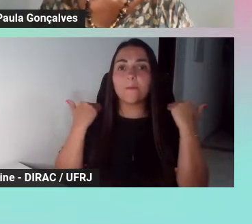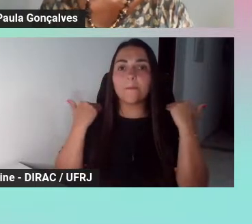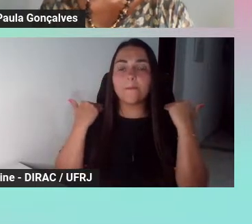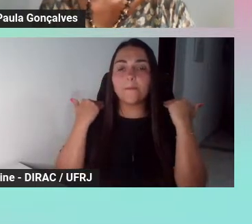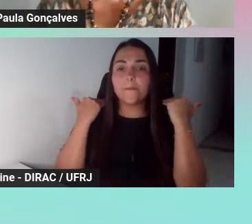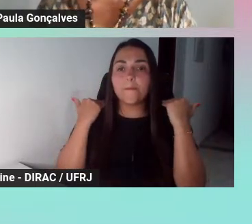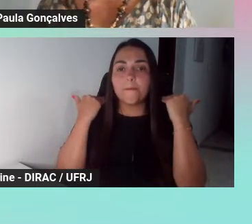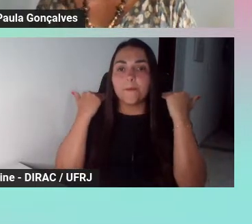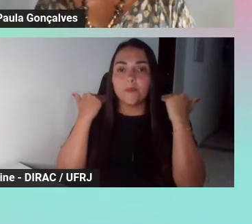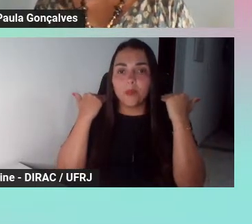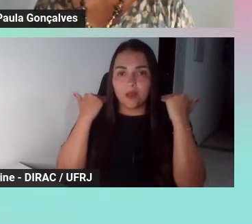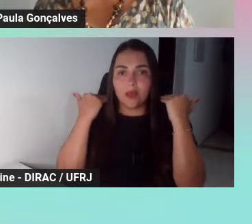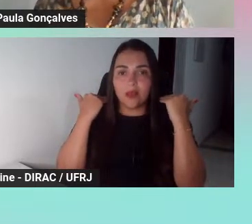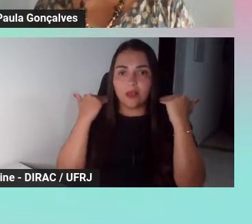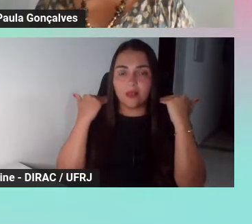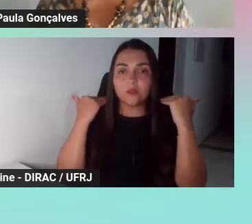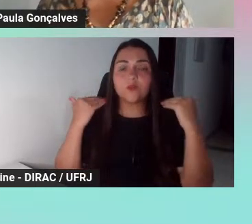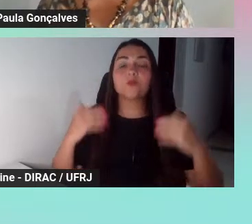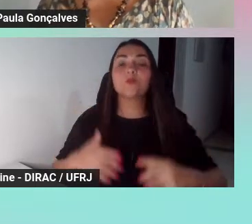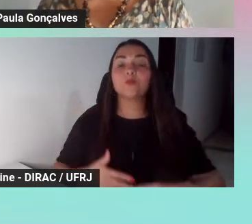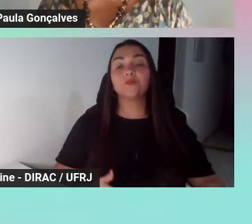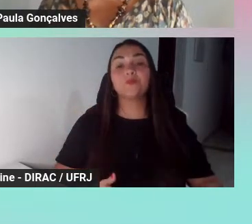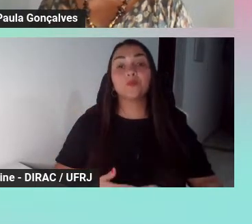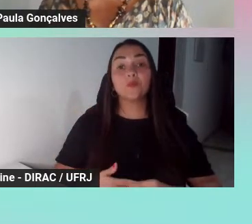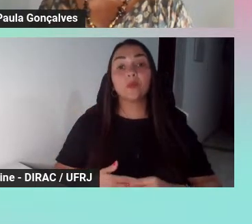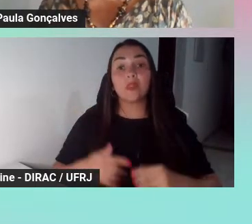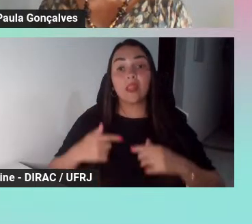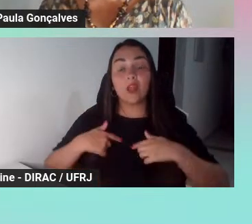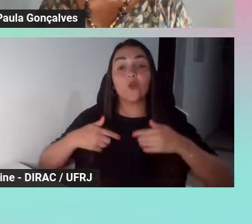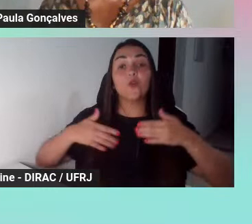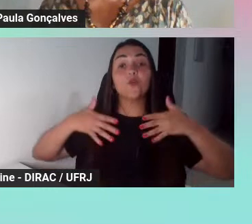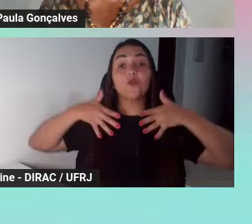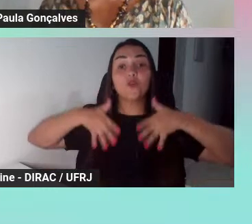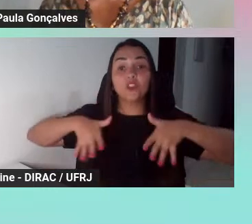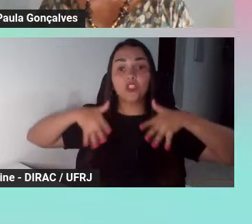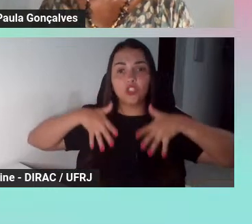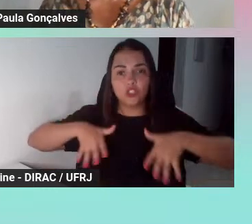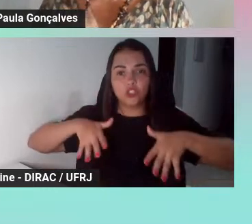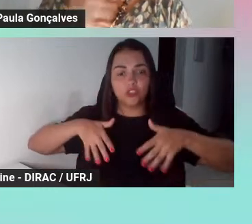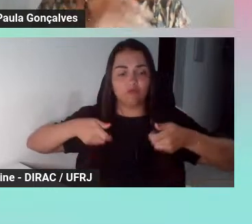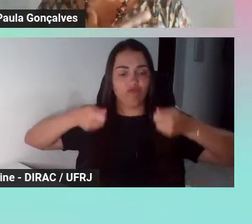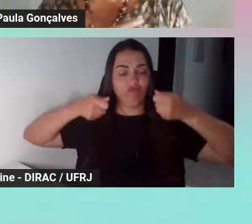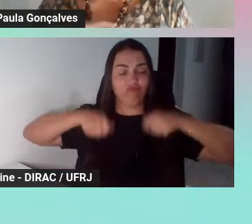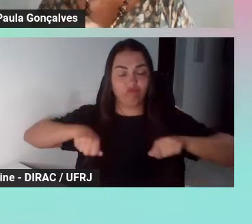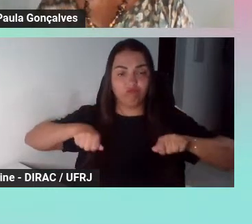dos ombros. Eu estou vestindo um vestido que tem uma estampa